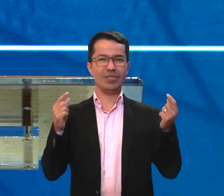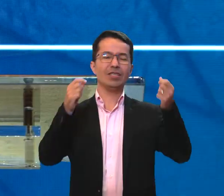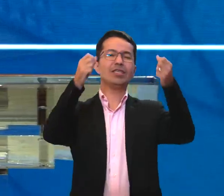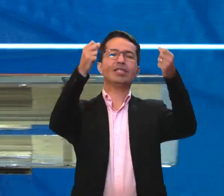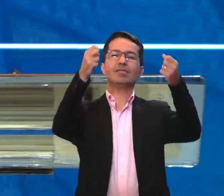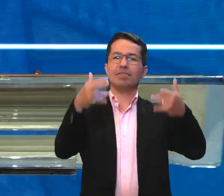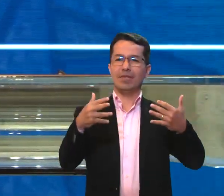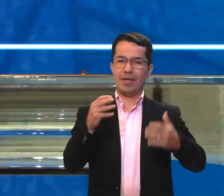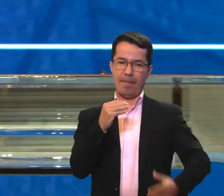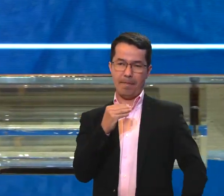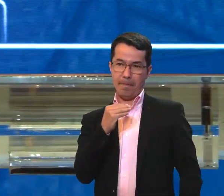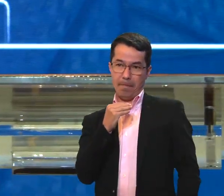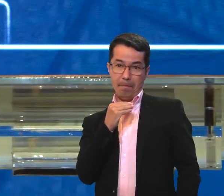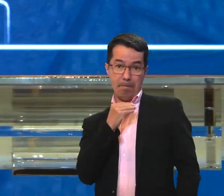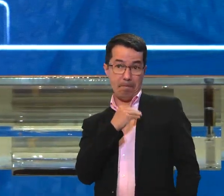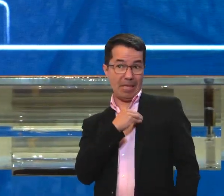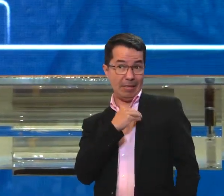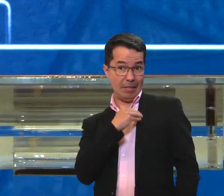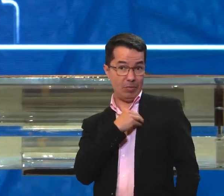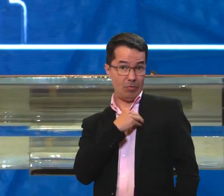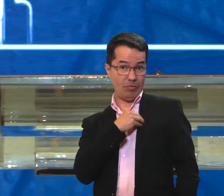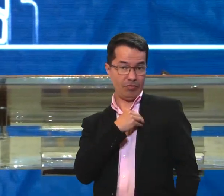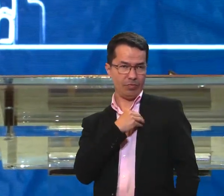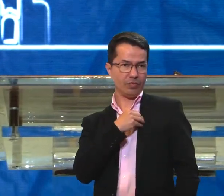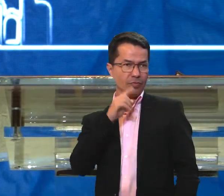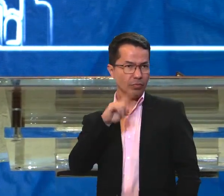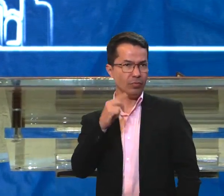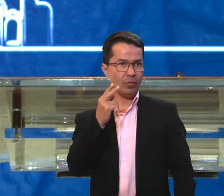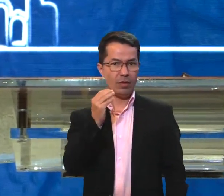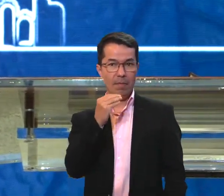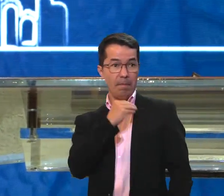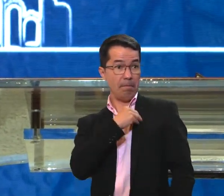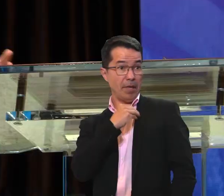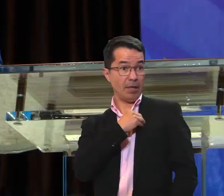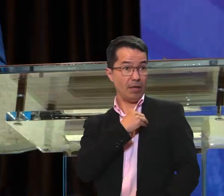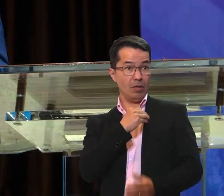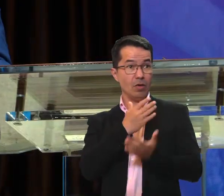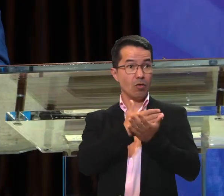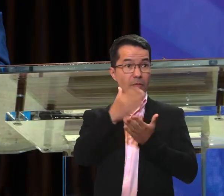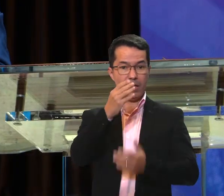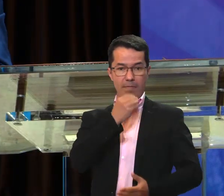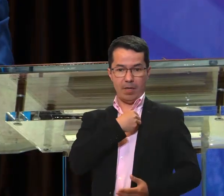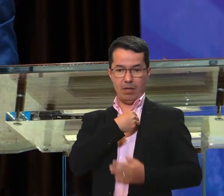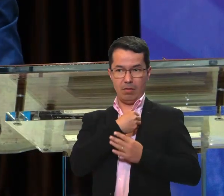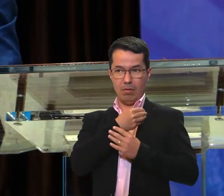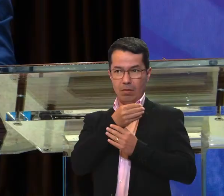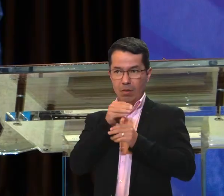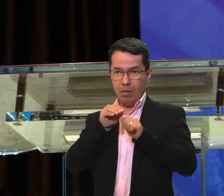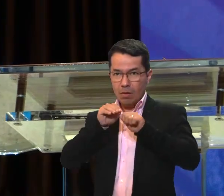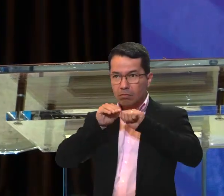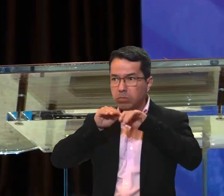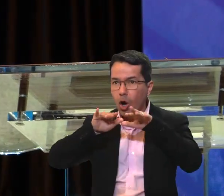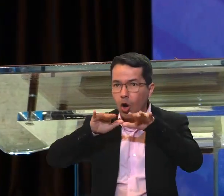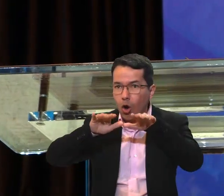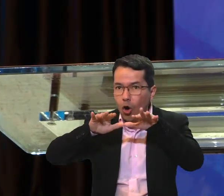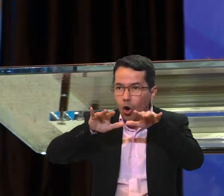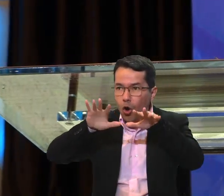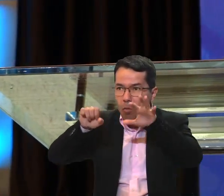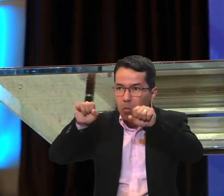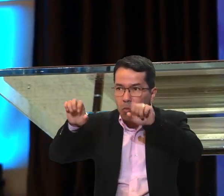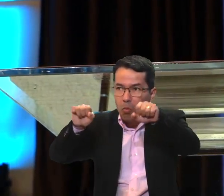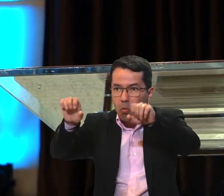se torna sistêmico. E como enfrentar isso? Ele conta que quando ele era